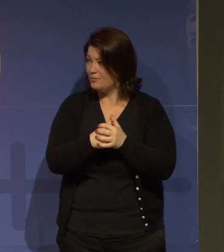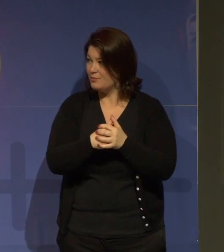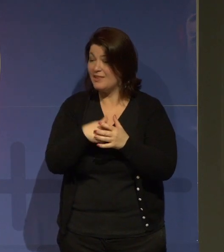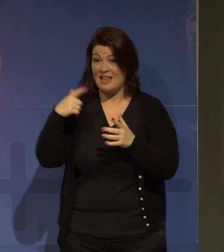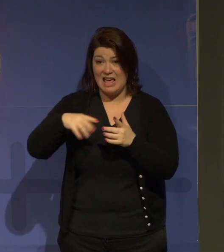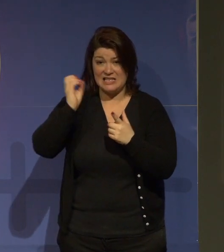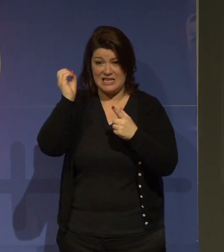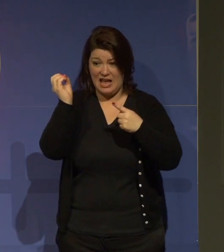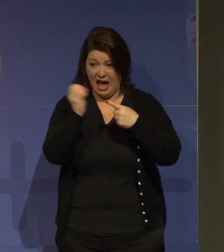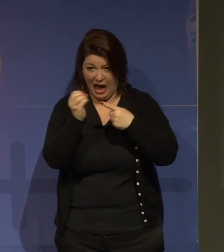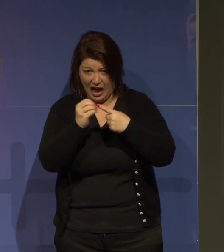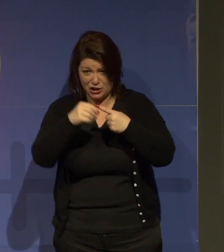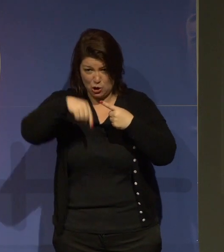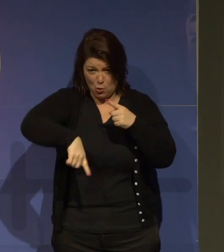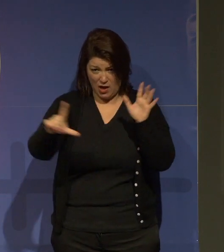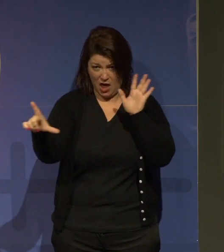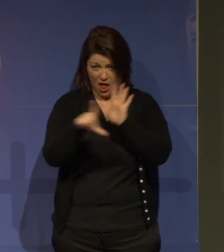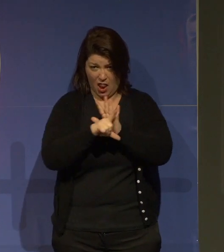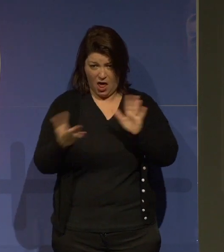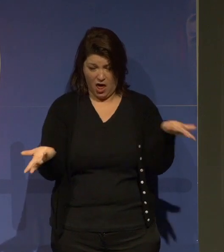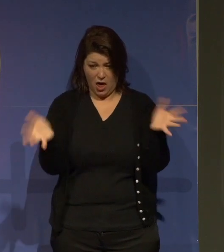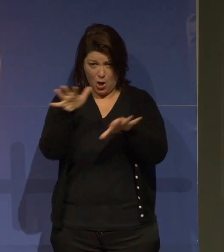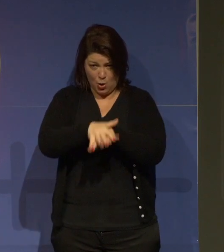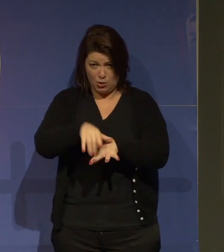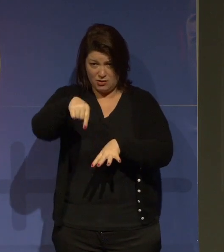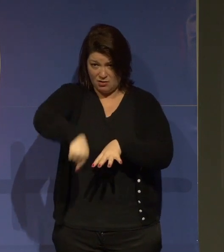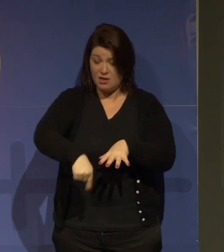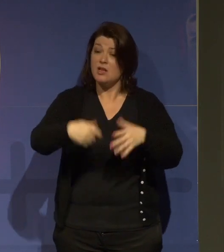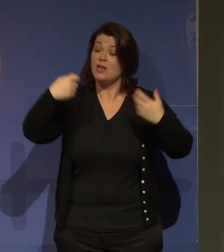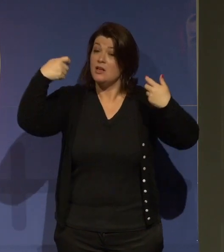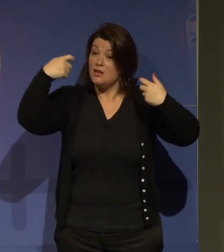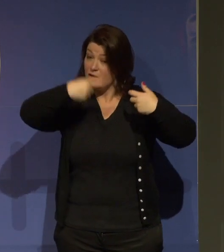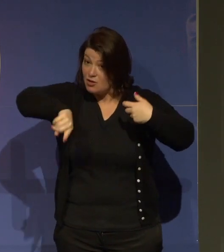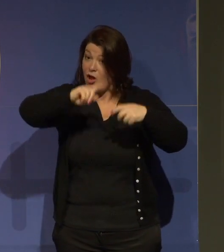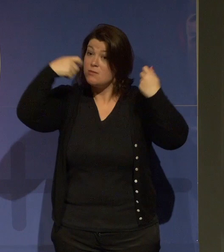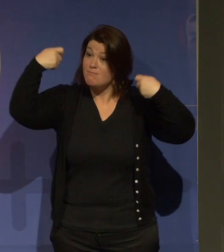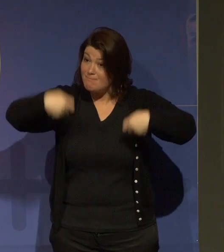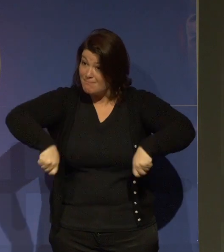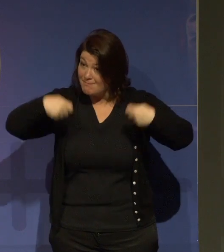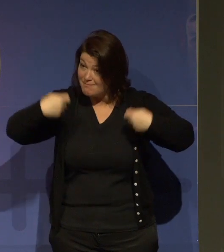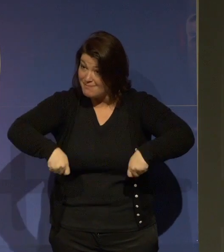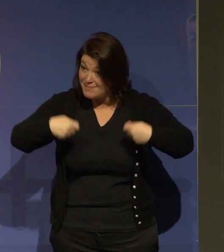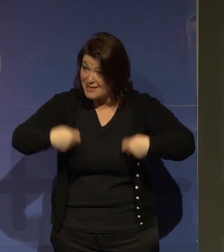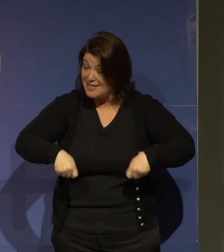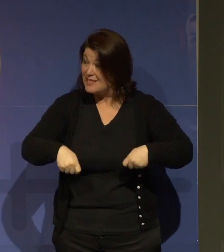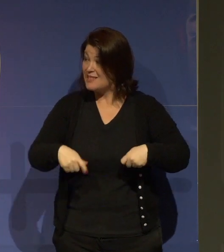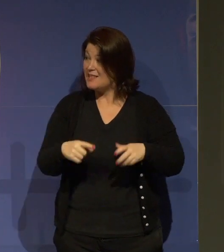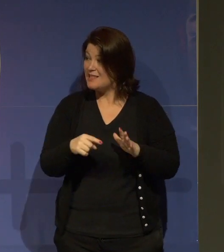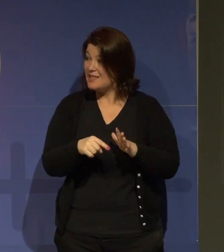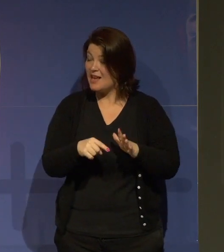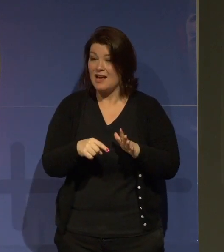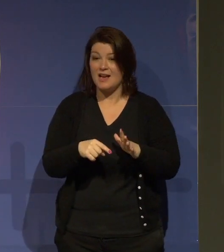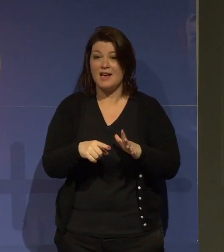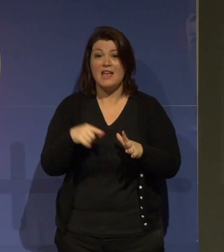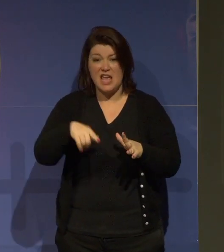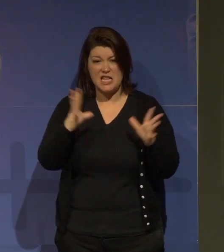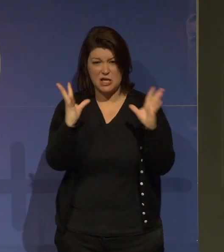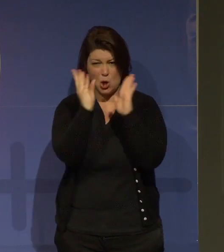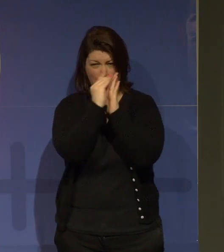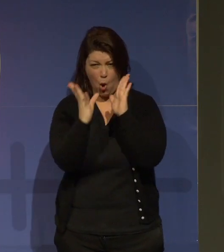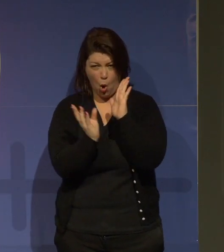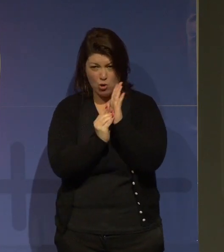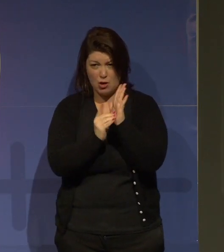esse artigo da Lei Brasileira de Inclusão, a gente tem, sim, que fazer com que esse conteúdo